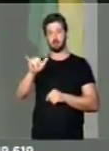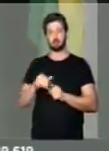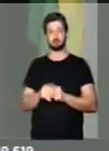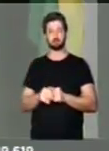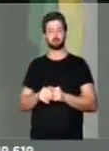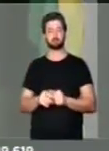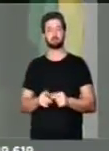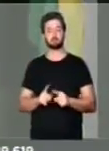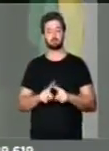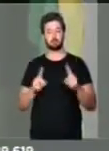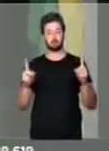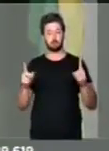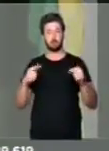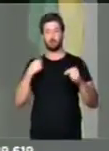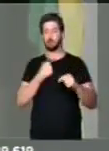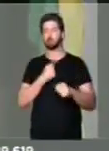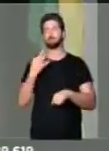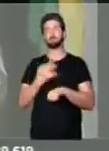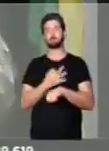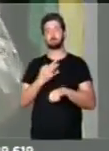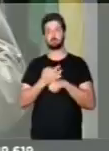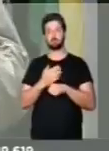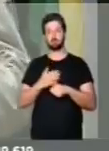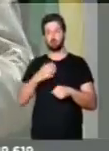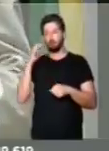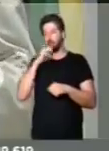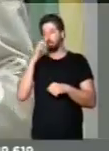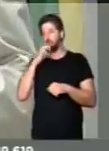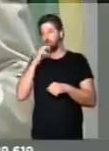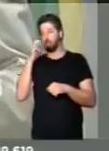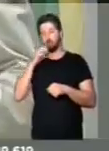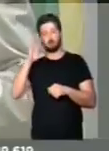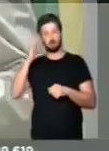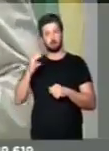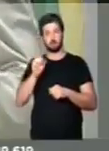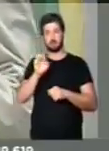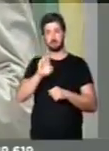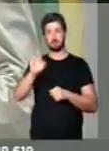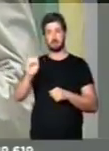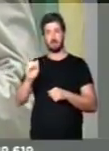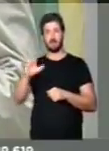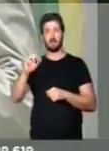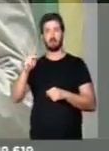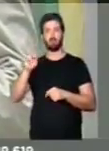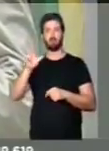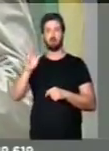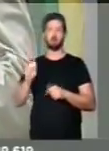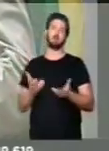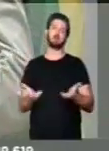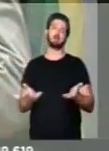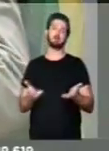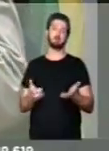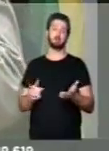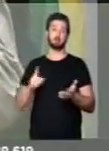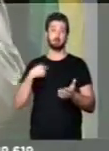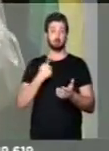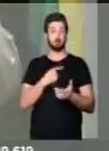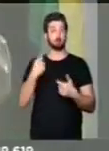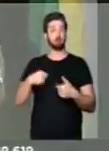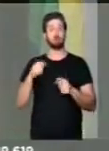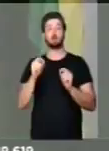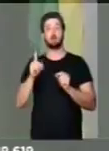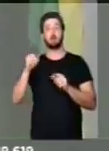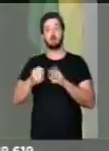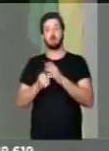Mas nós estamos fartos de soluções emergenciais para a Serra da Capivara. O que nós precisamos